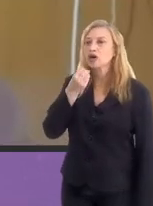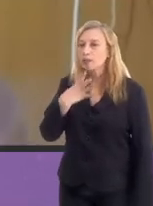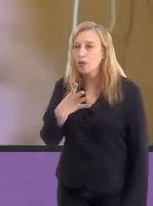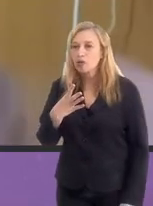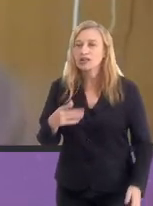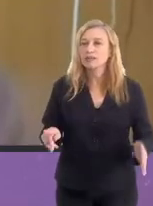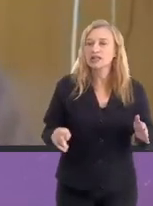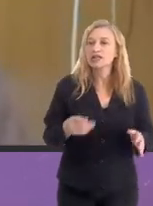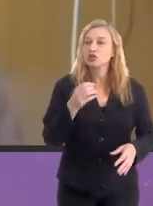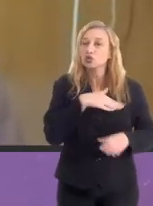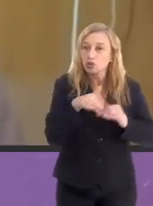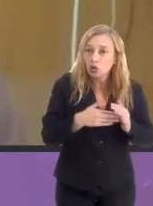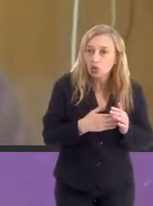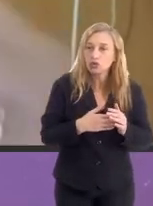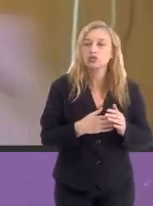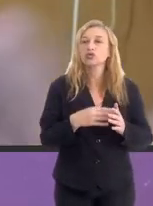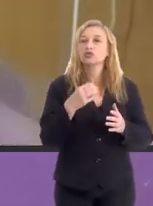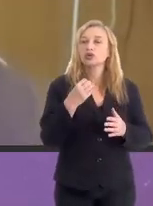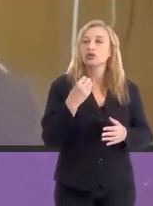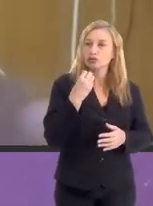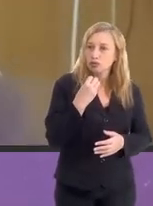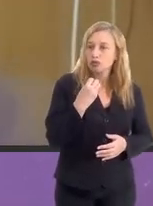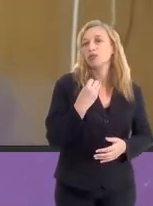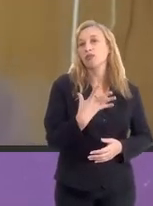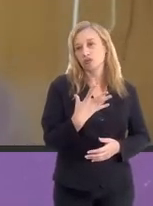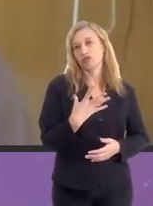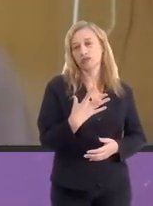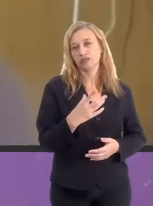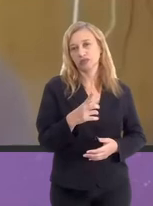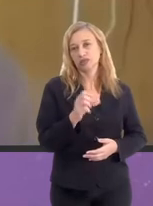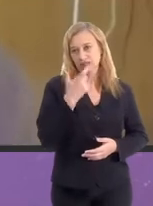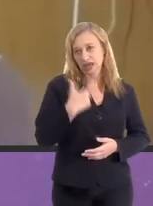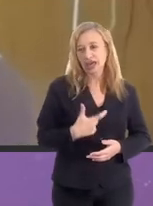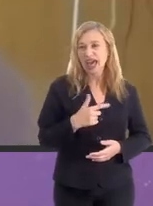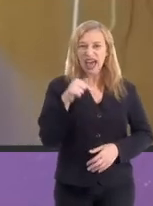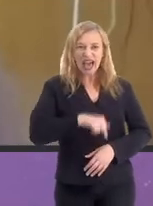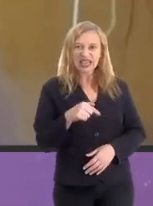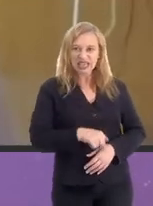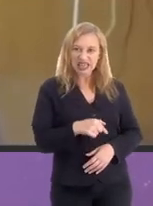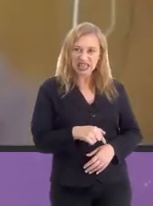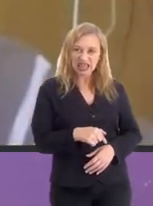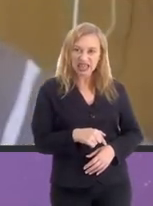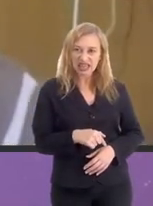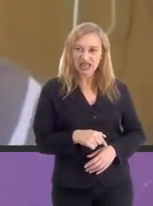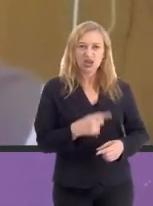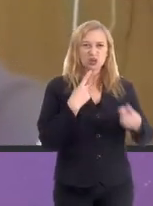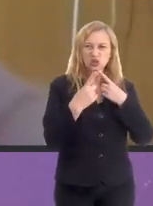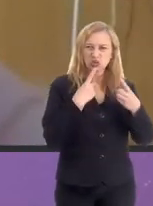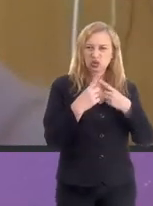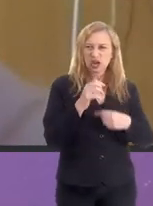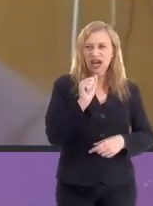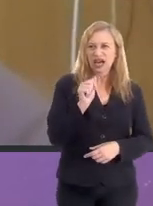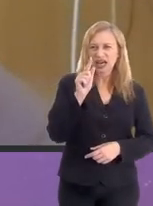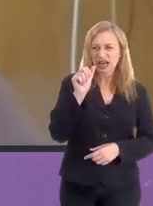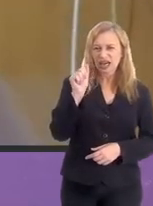entenderam e é bom se for bom para todo mundo outra quase todo mundo por para que faz a roda girar aqui não consegue convencer o